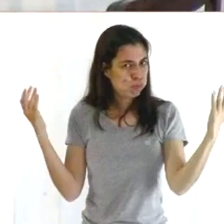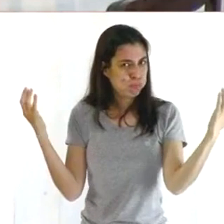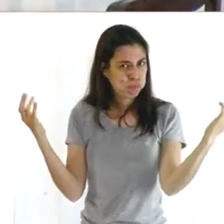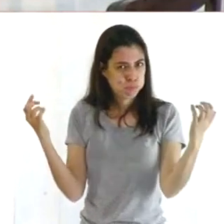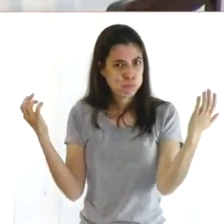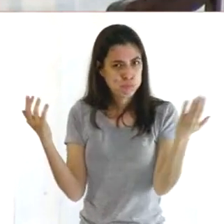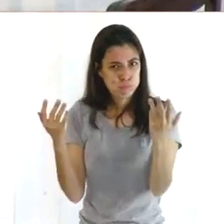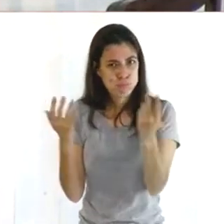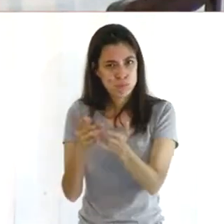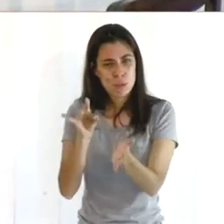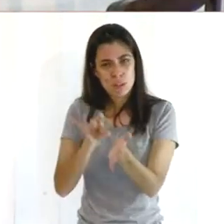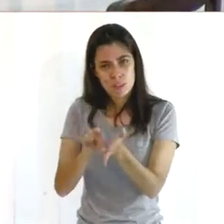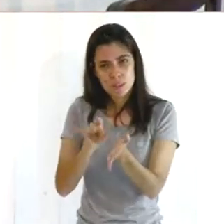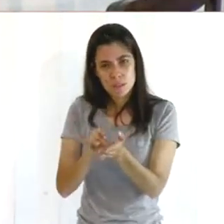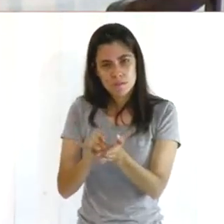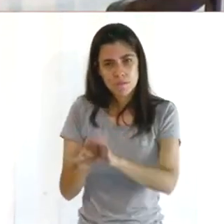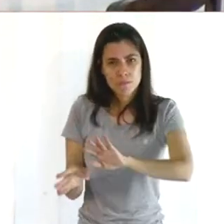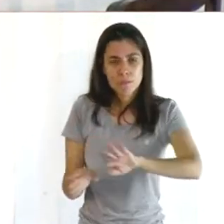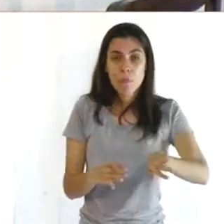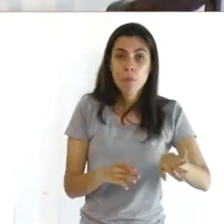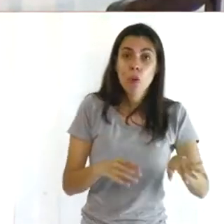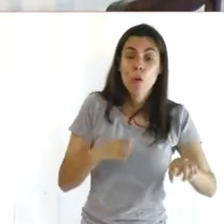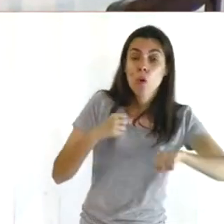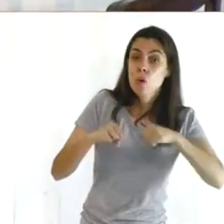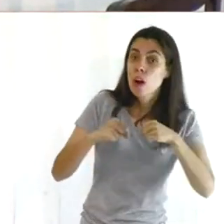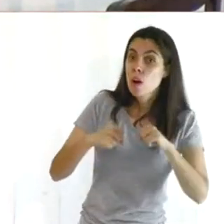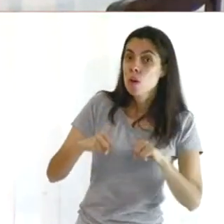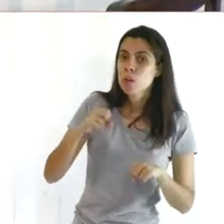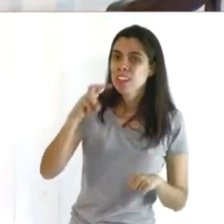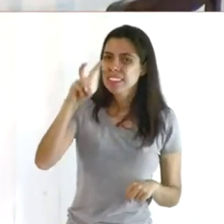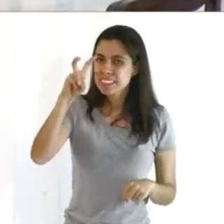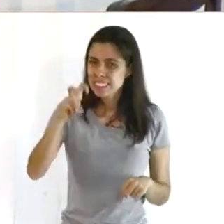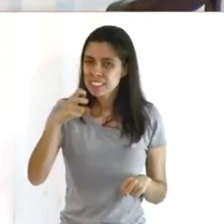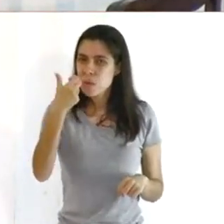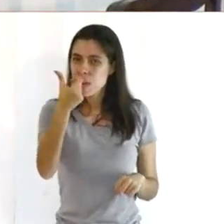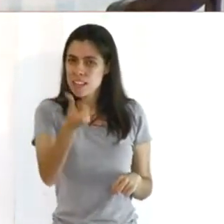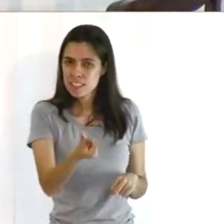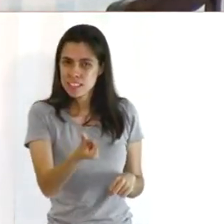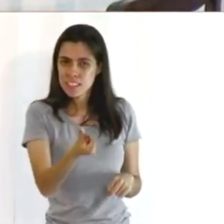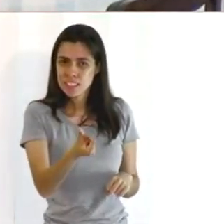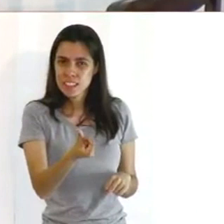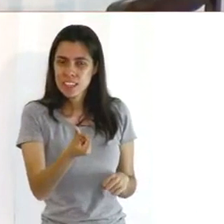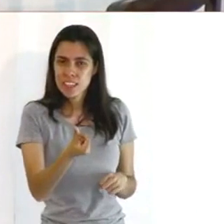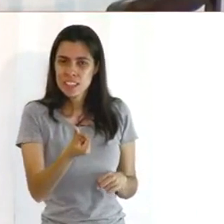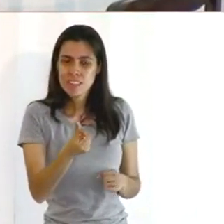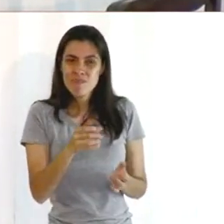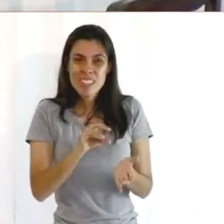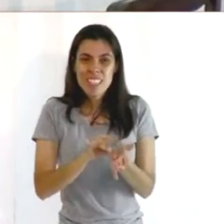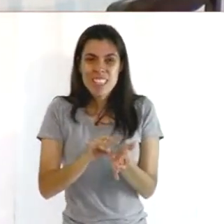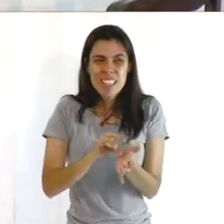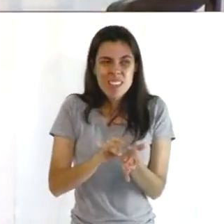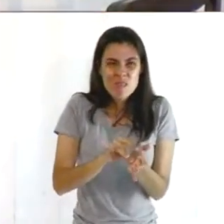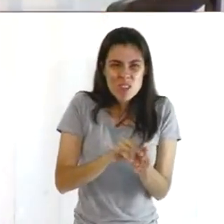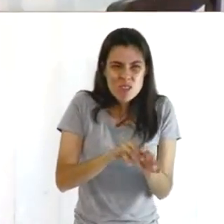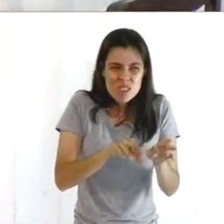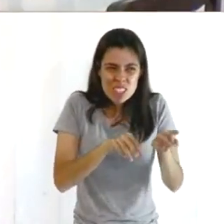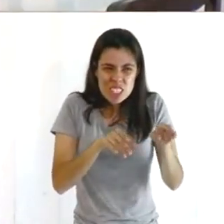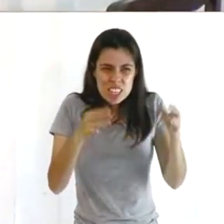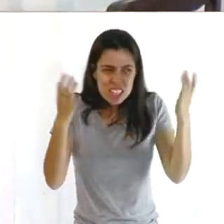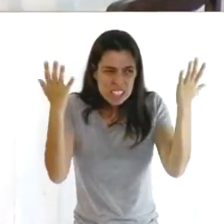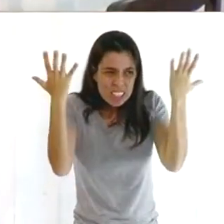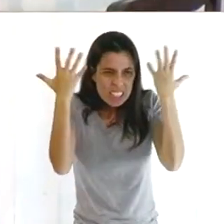Há um salmo, Salmo 56, 57, que diz que os seus inimigos são como leões ávidos